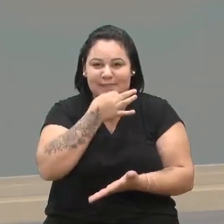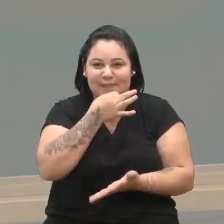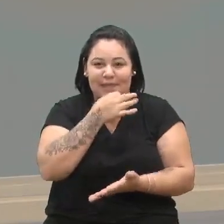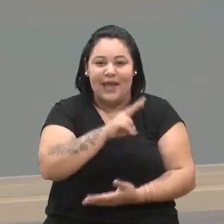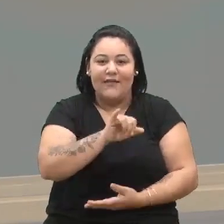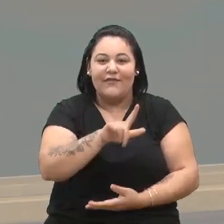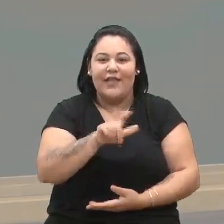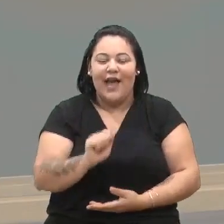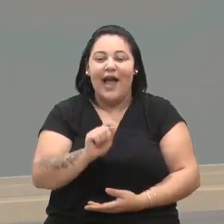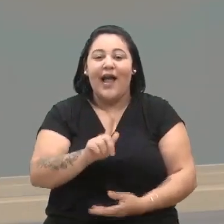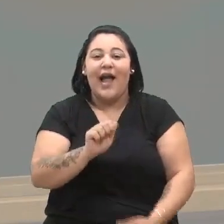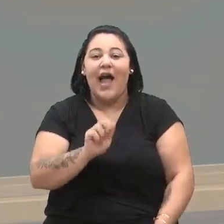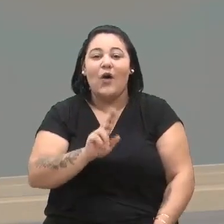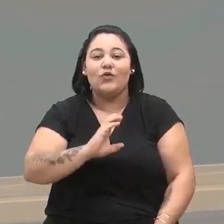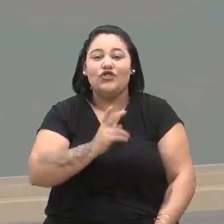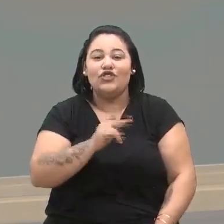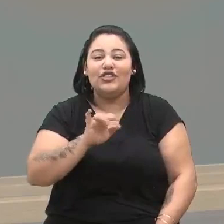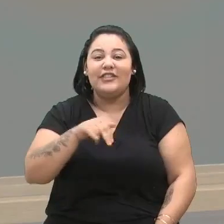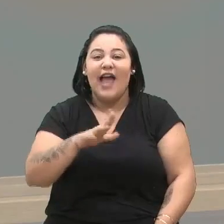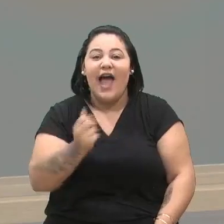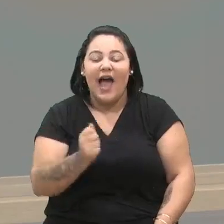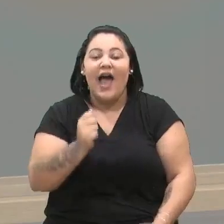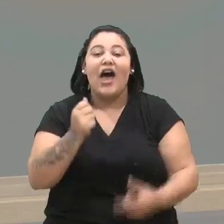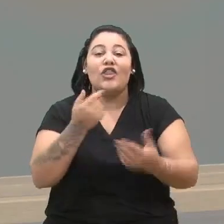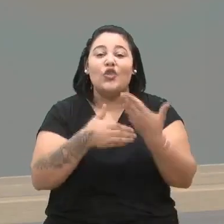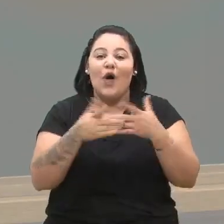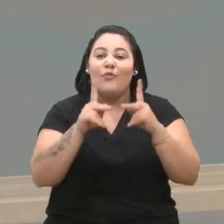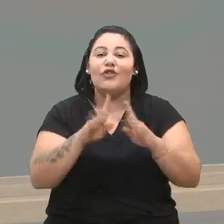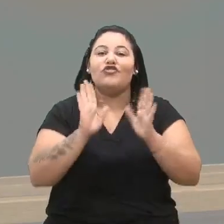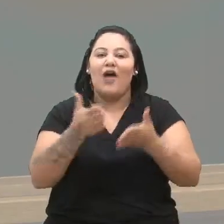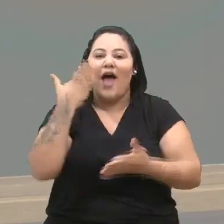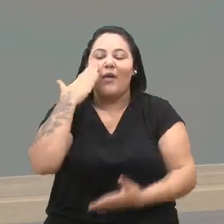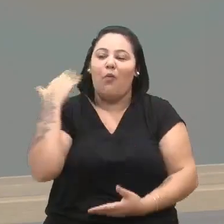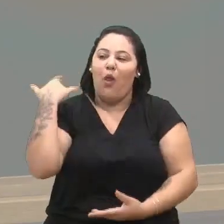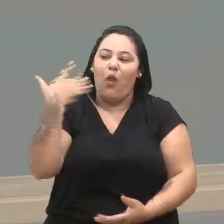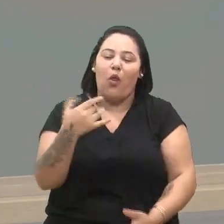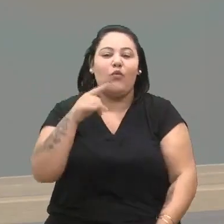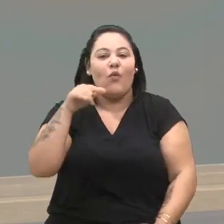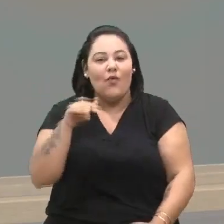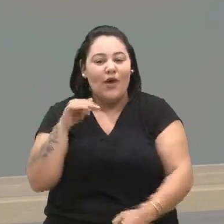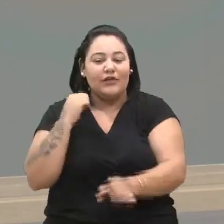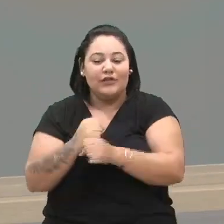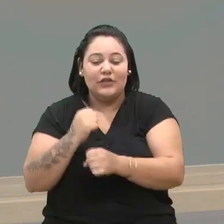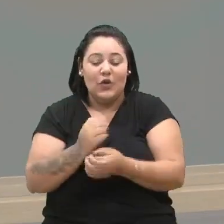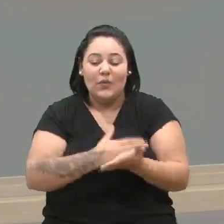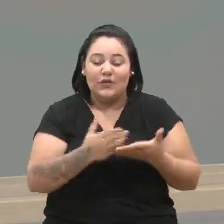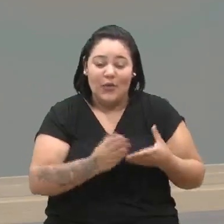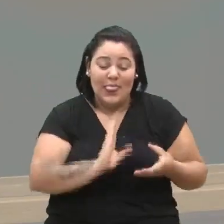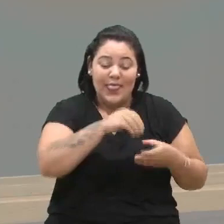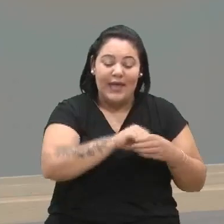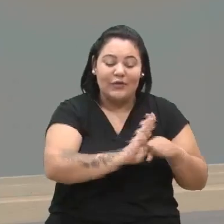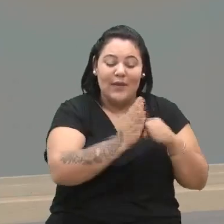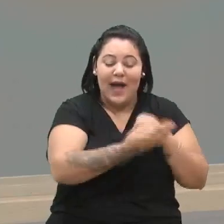mundo sabe da sua história, que tem 17 anos, começou nos interbairros, agora sai